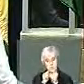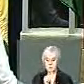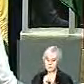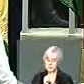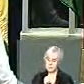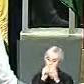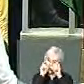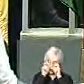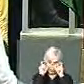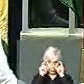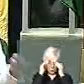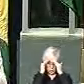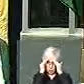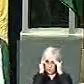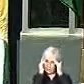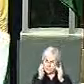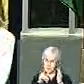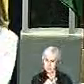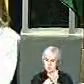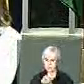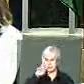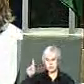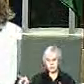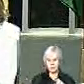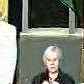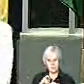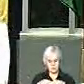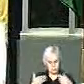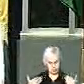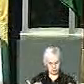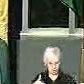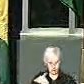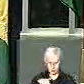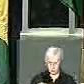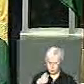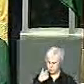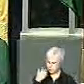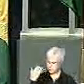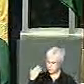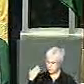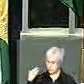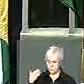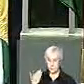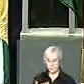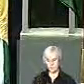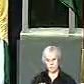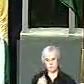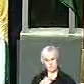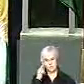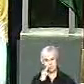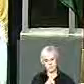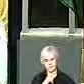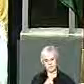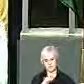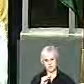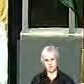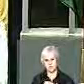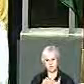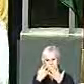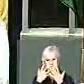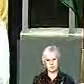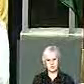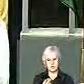respeito à diversidade. Porque nestas eleições nós nos deparamos com a intolerância, nos